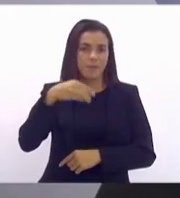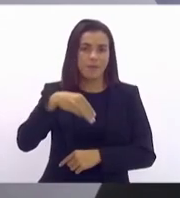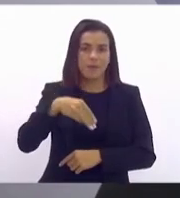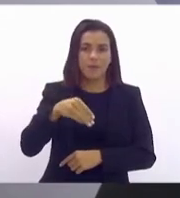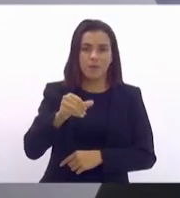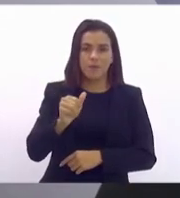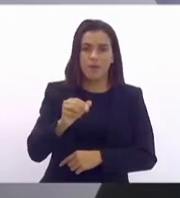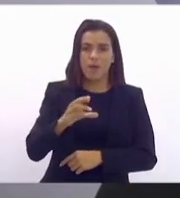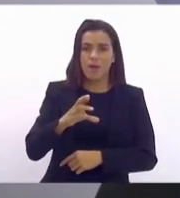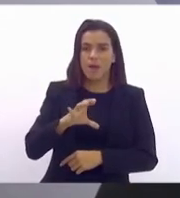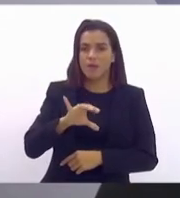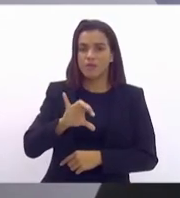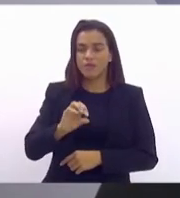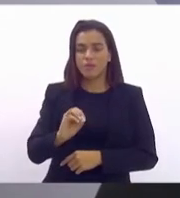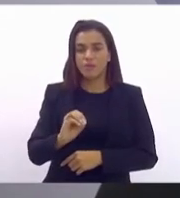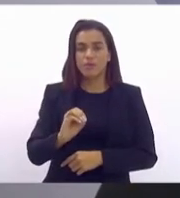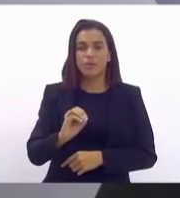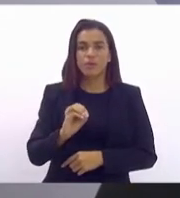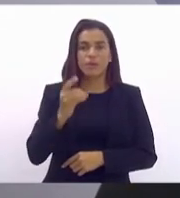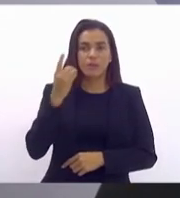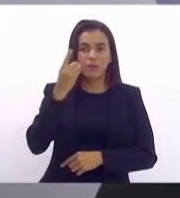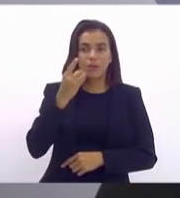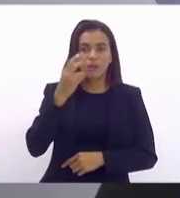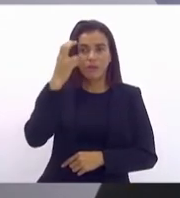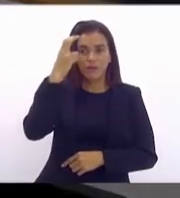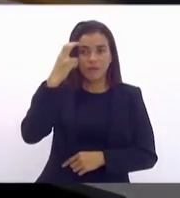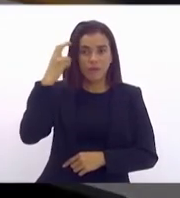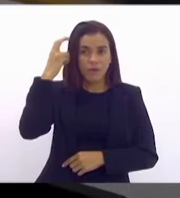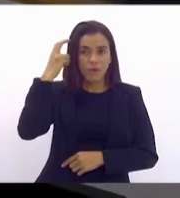Não estamos conseguindo vê-los. Por quê?